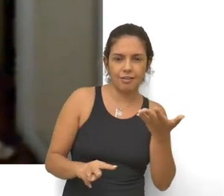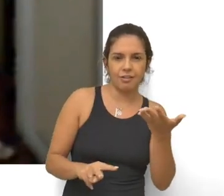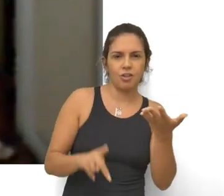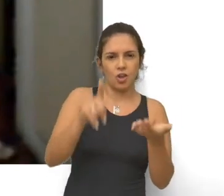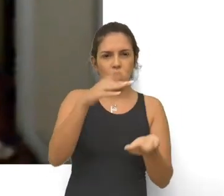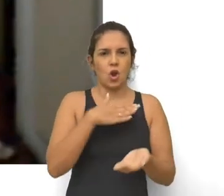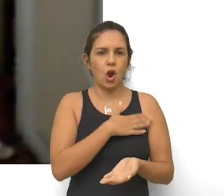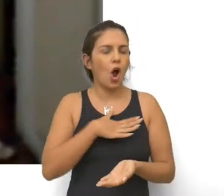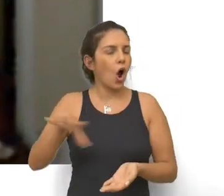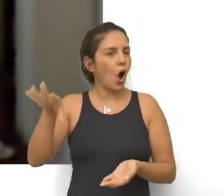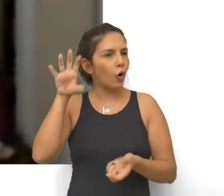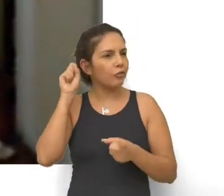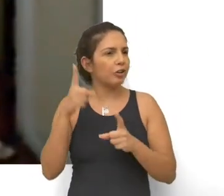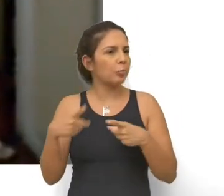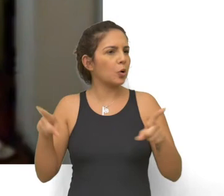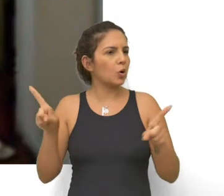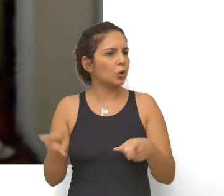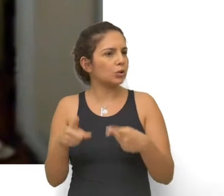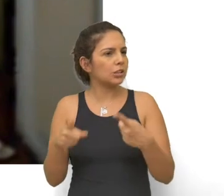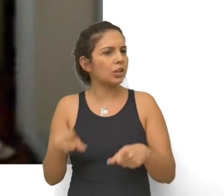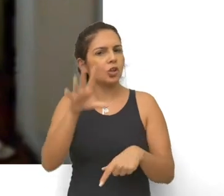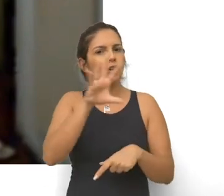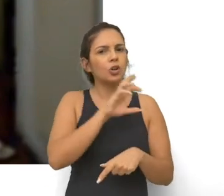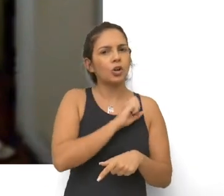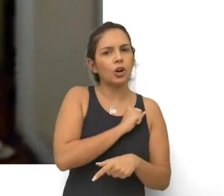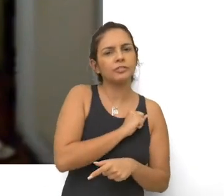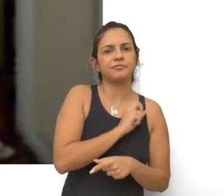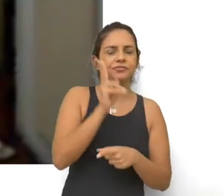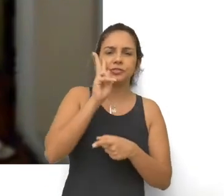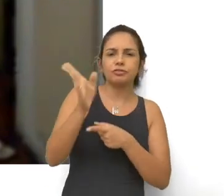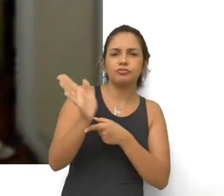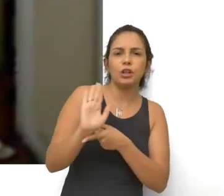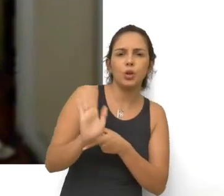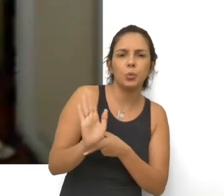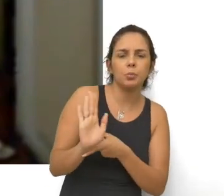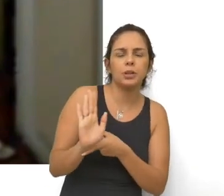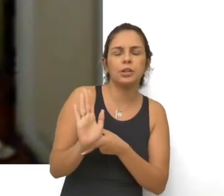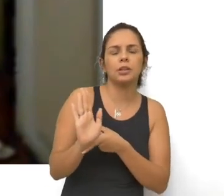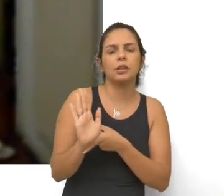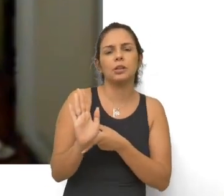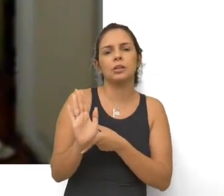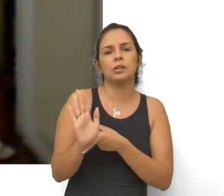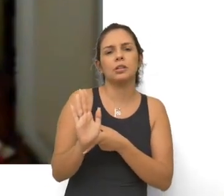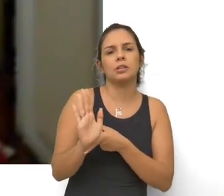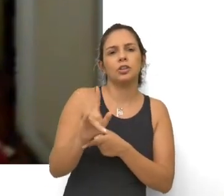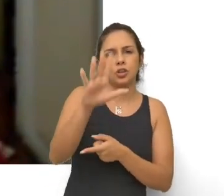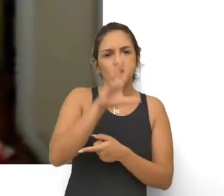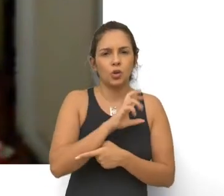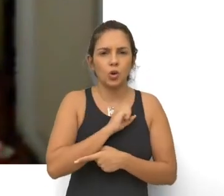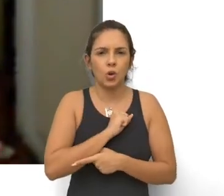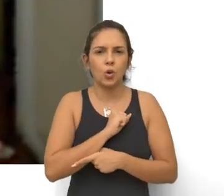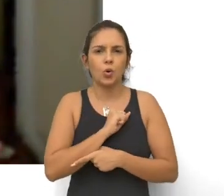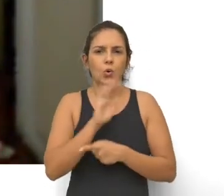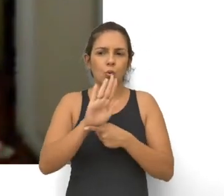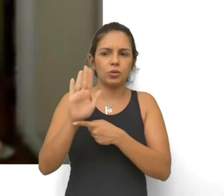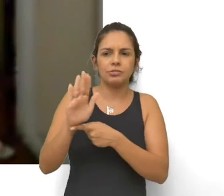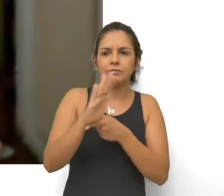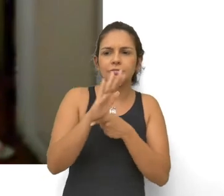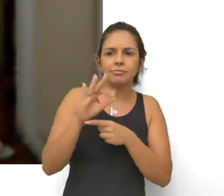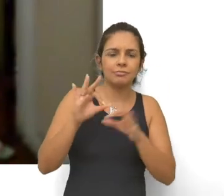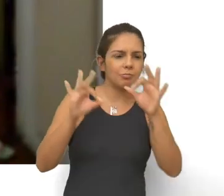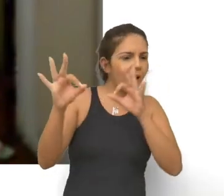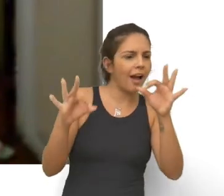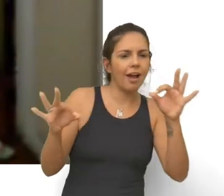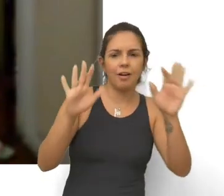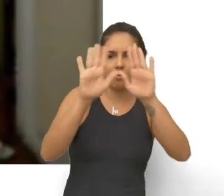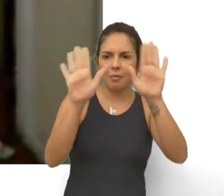você gosta de ouvir música, se você gosta de ver filme, se você gosta de cuidar da sua casa, enfim, que